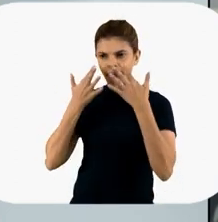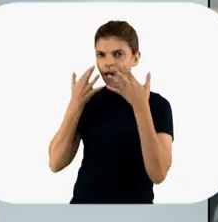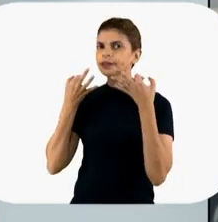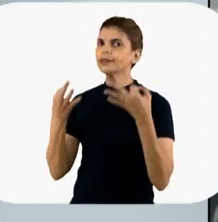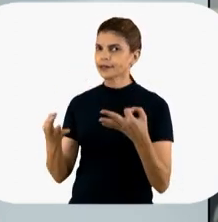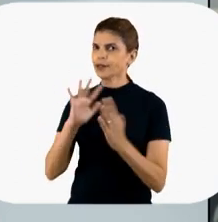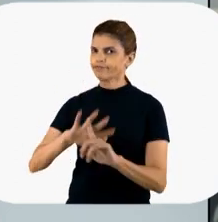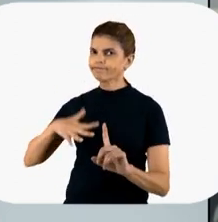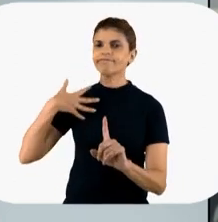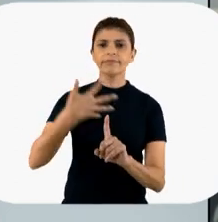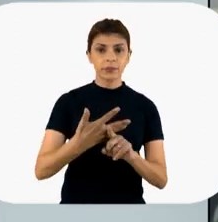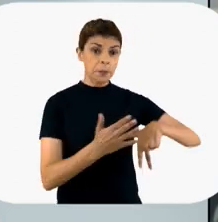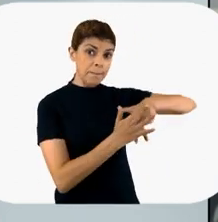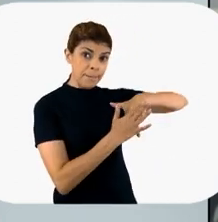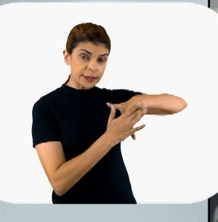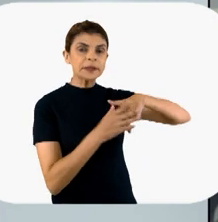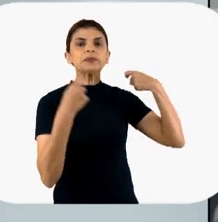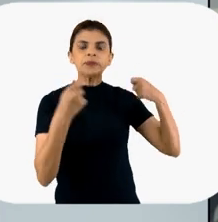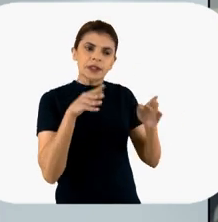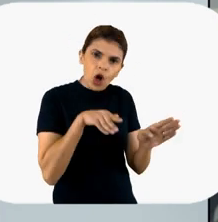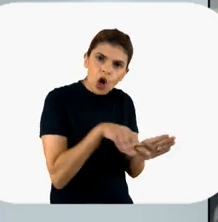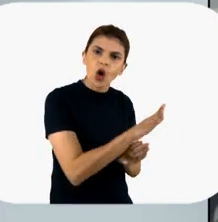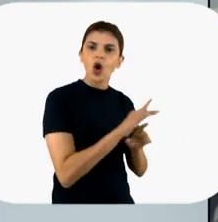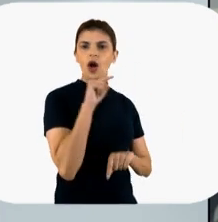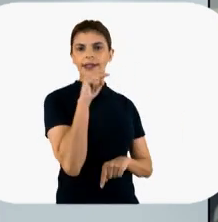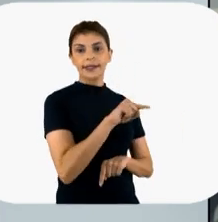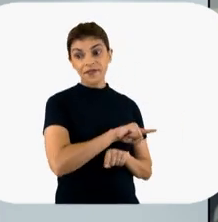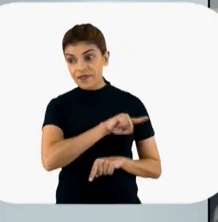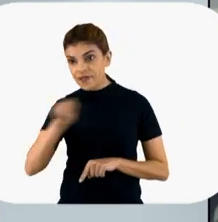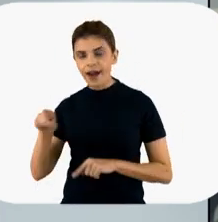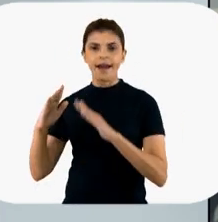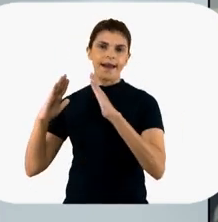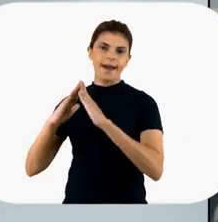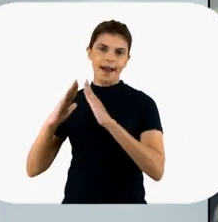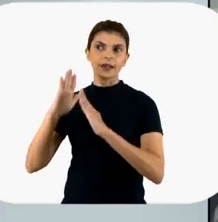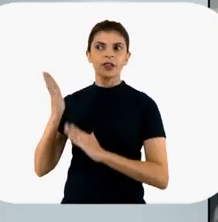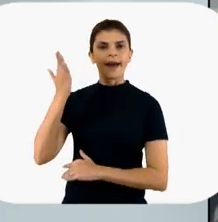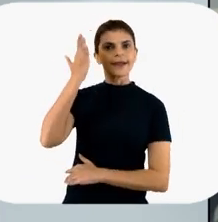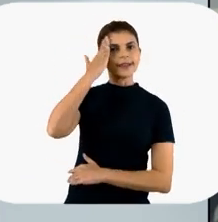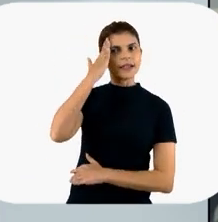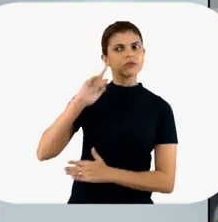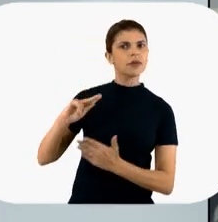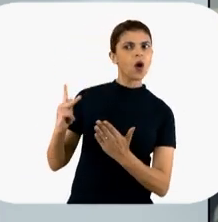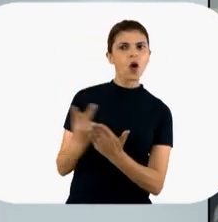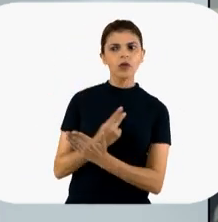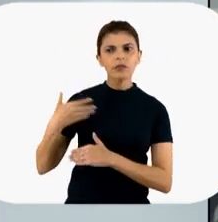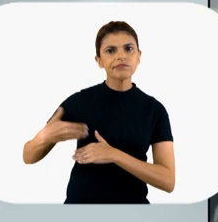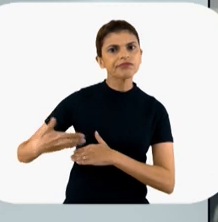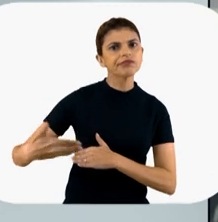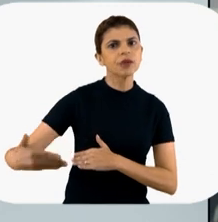olho, esse paciente tem que ser orientado. O que, que ele faz? Ele tem que ir para casa sabendo o que, que ele